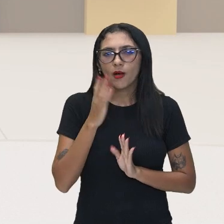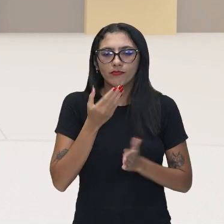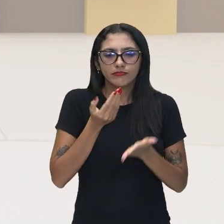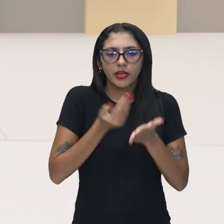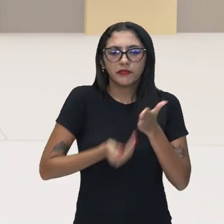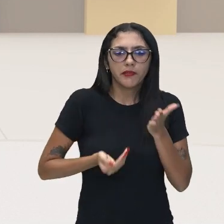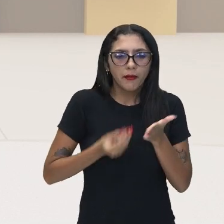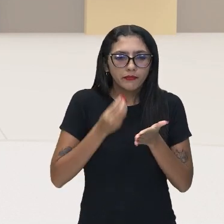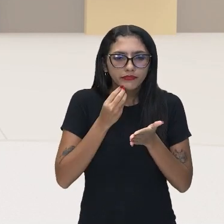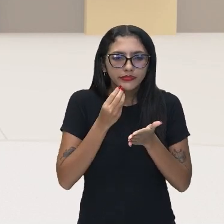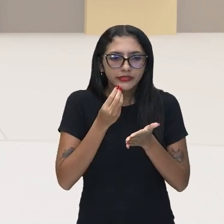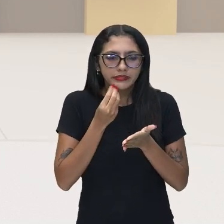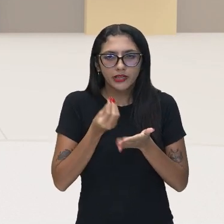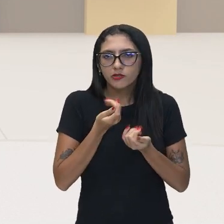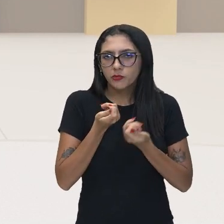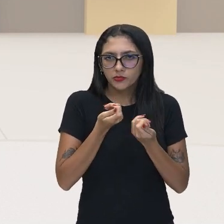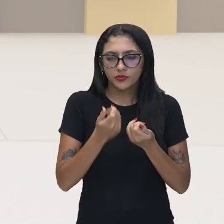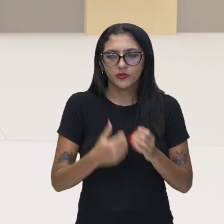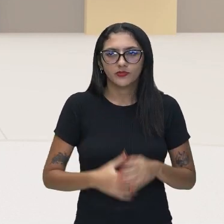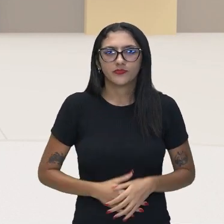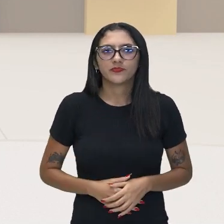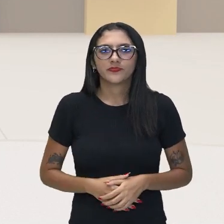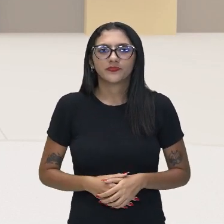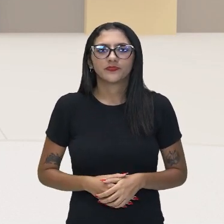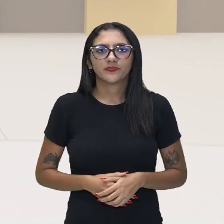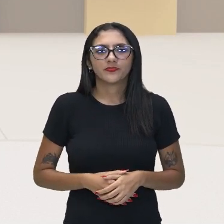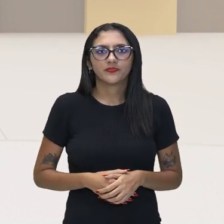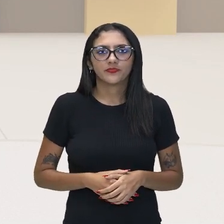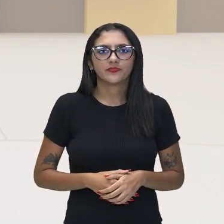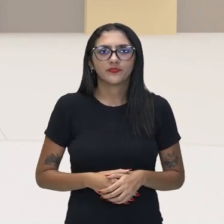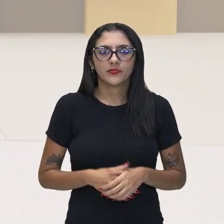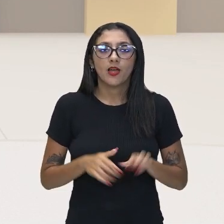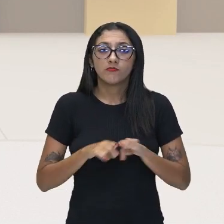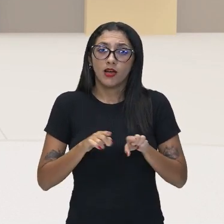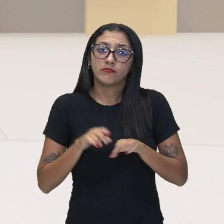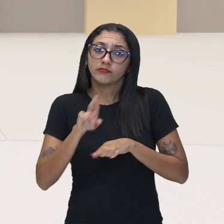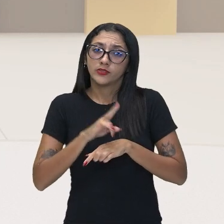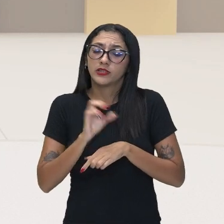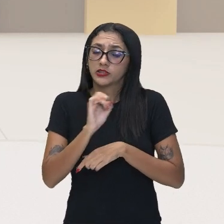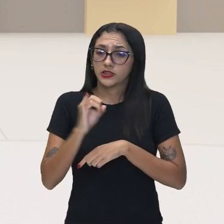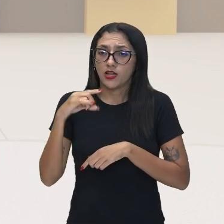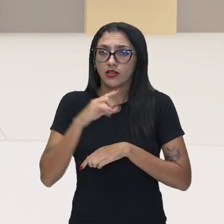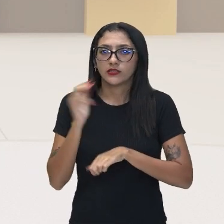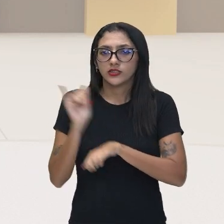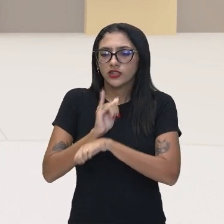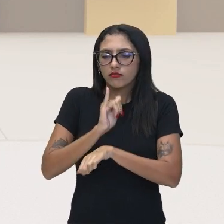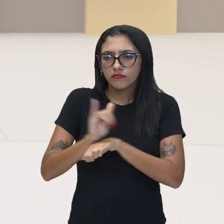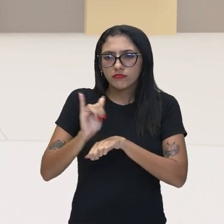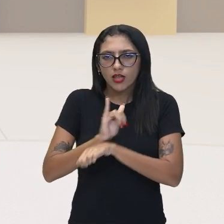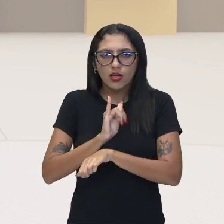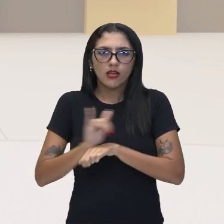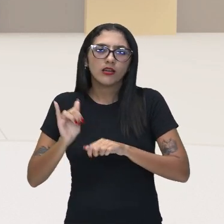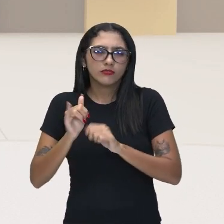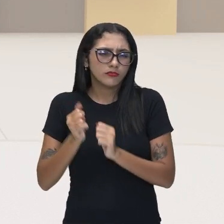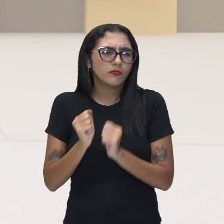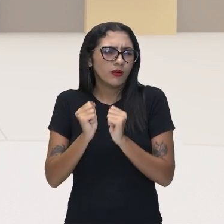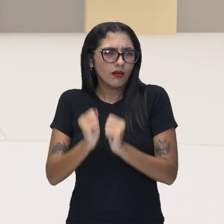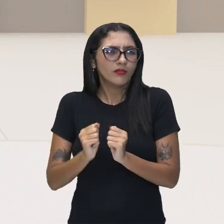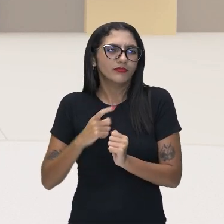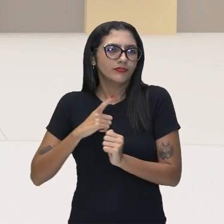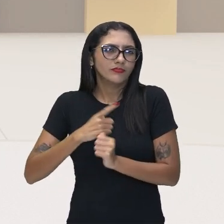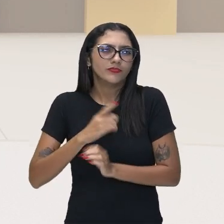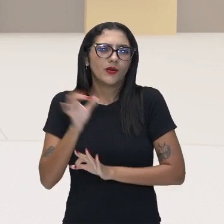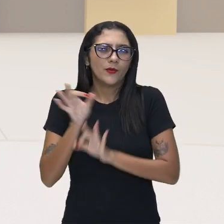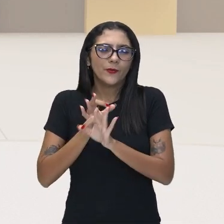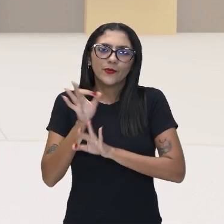perdeu o seu controle financeiro. Mas, aplicando as técnicas corretamente, né, você consegue ali,